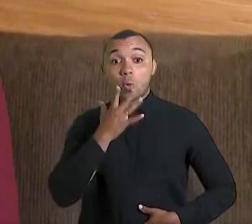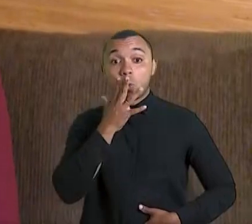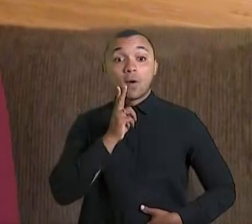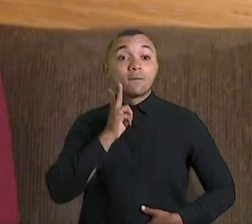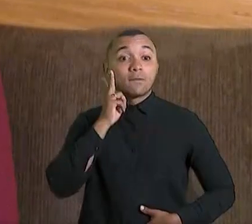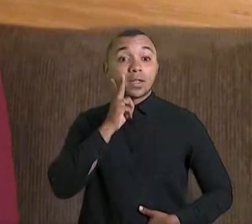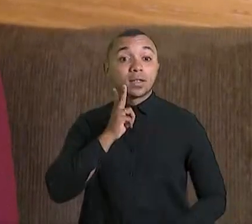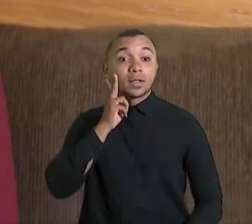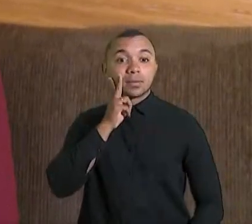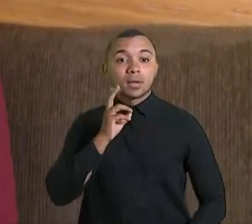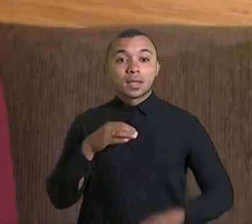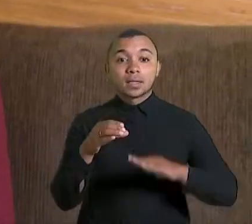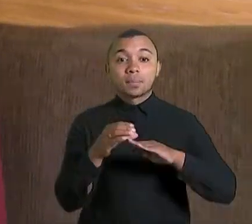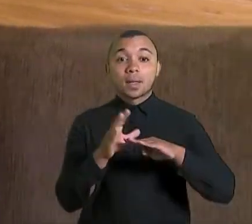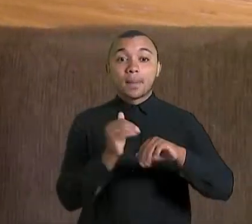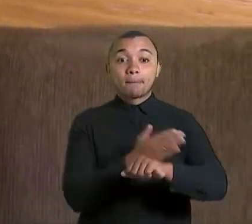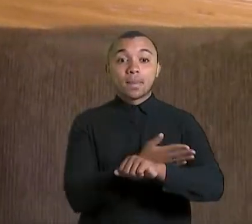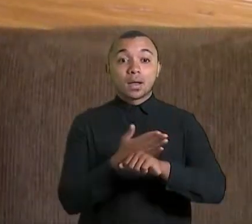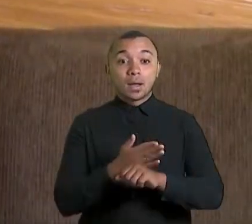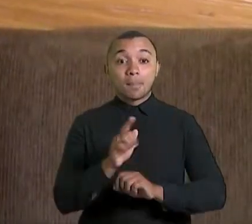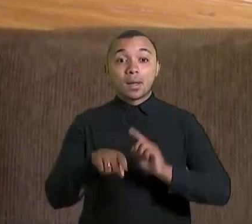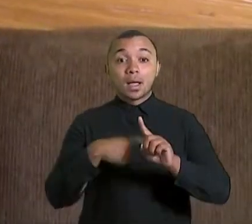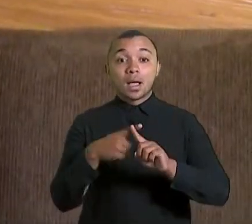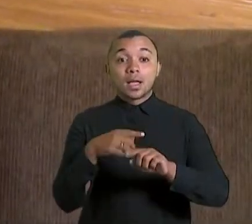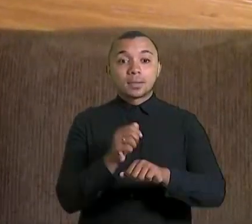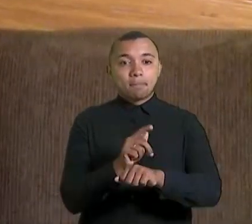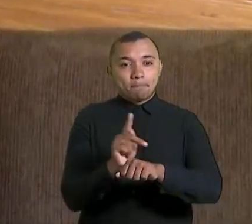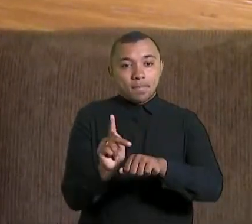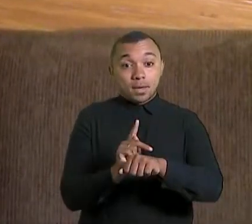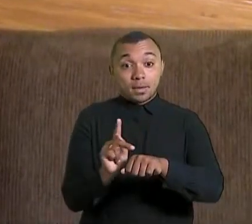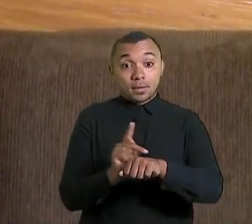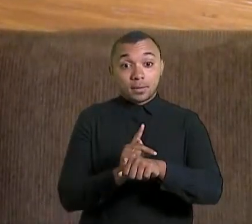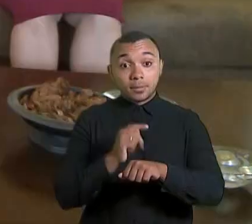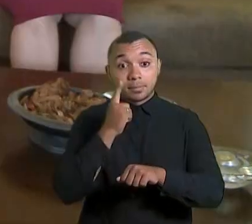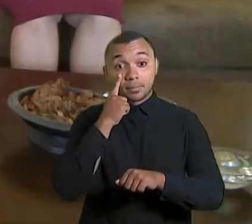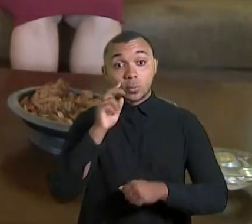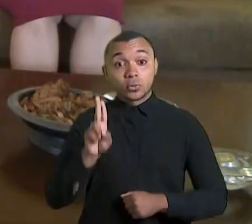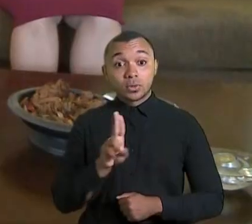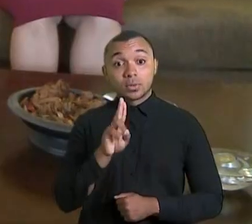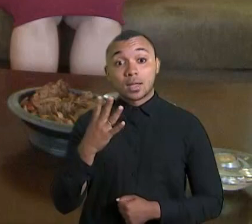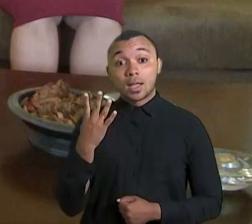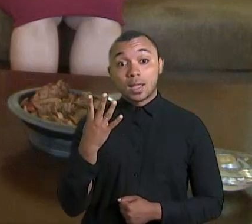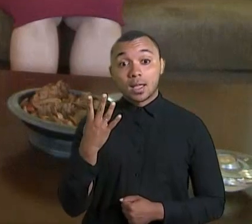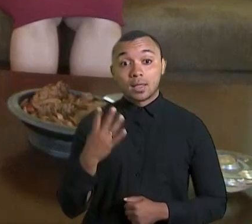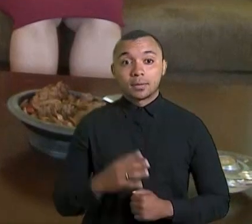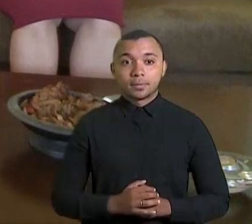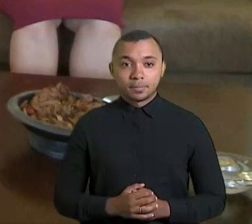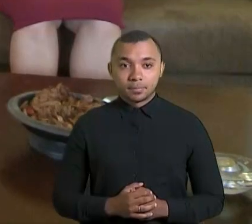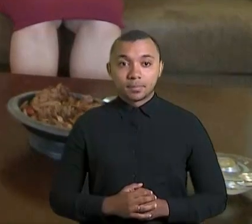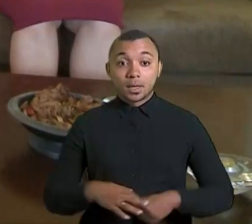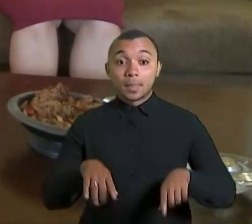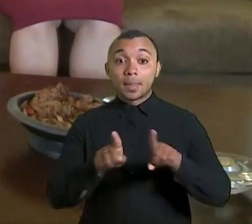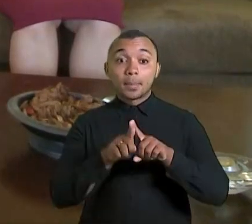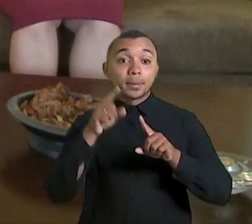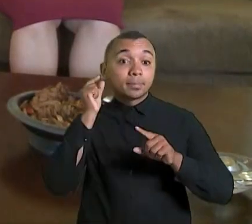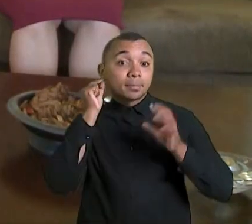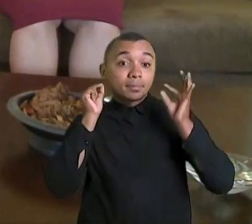sapatos brancos, sapato branco com preto, um anel e brincos